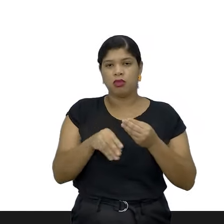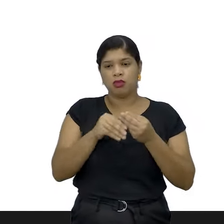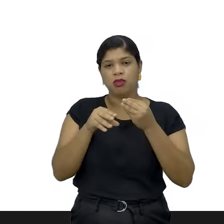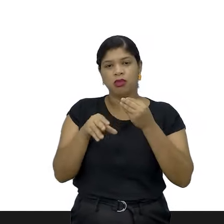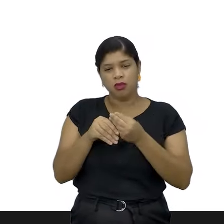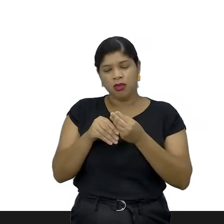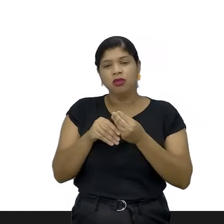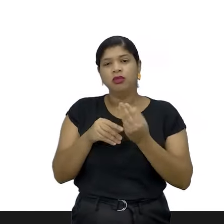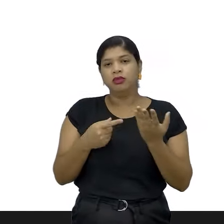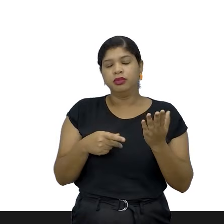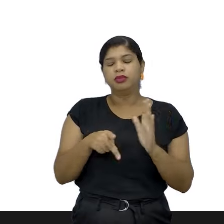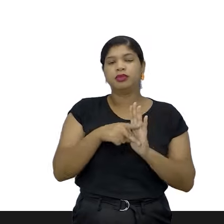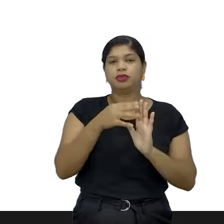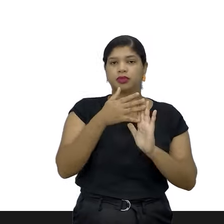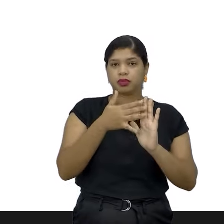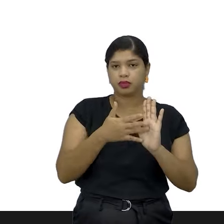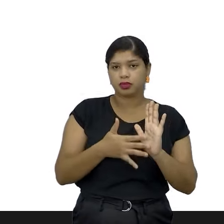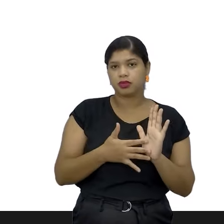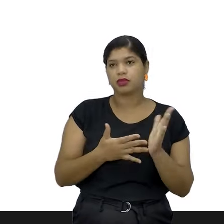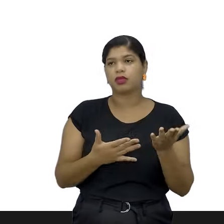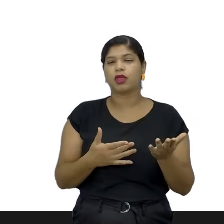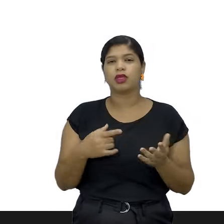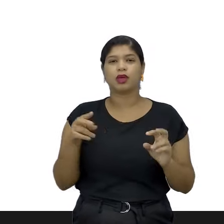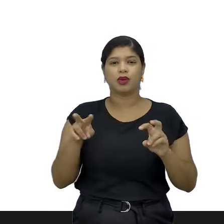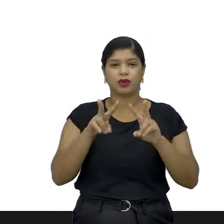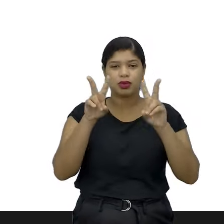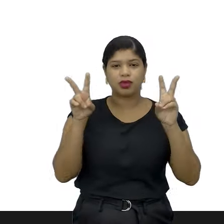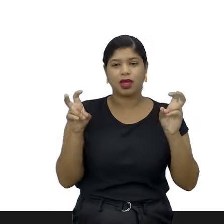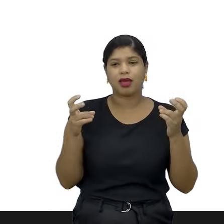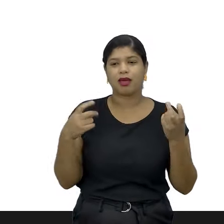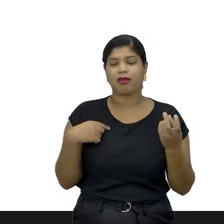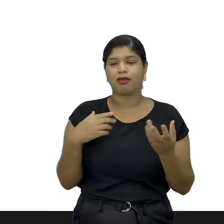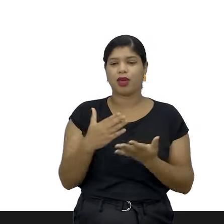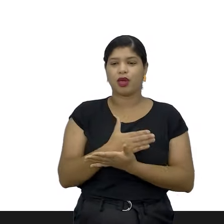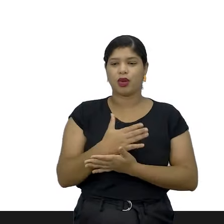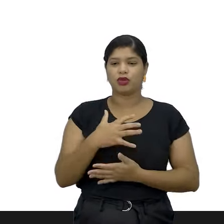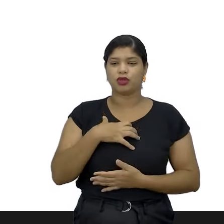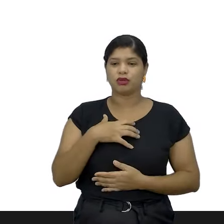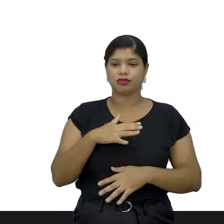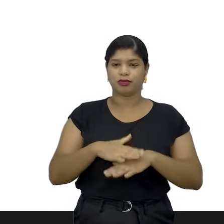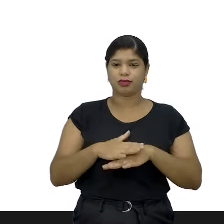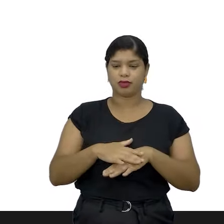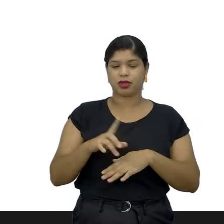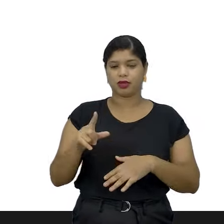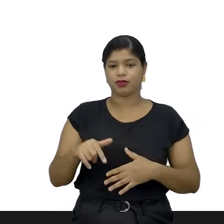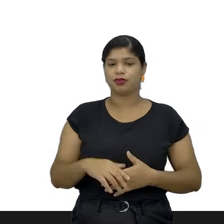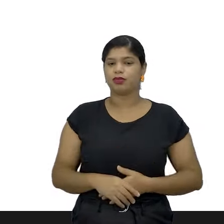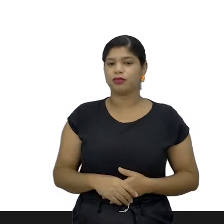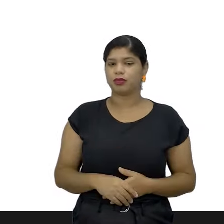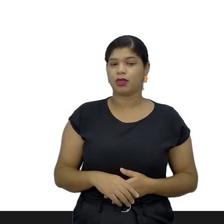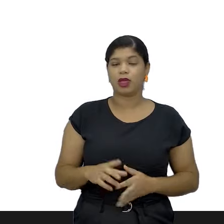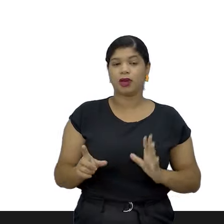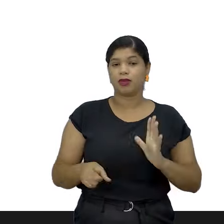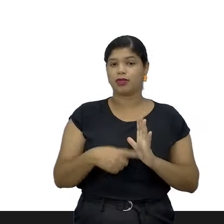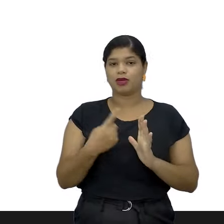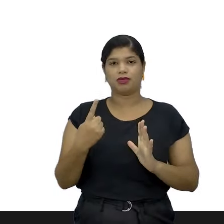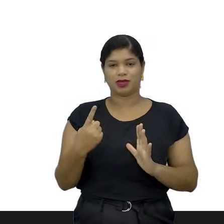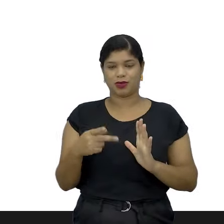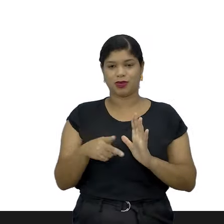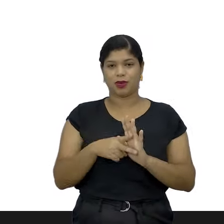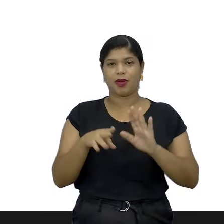da receita, né, que ela apresenta um título, uma lista de ingredientes e o modo de fazer. Então, essa primeira aproximação